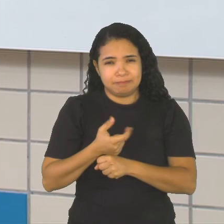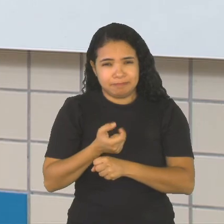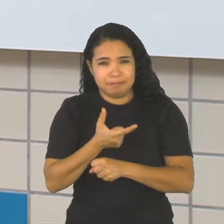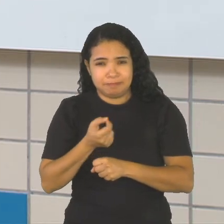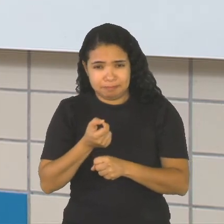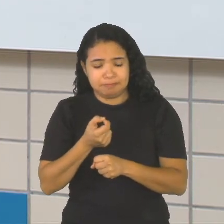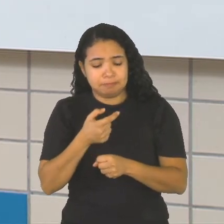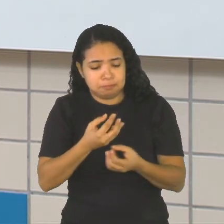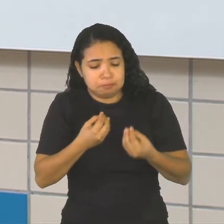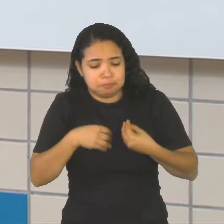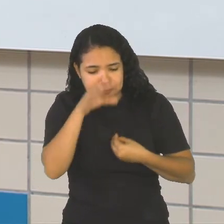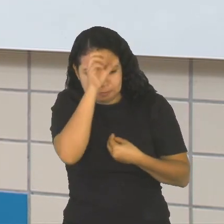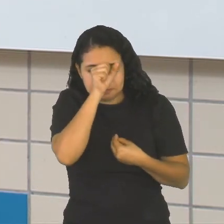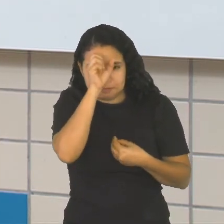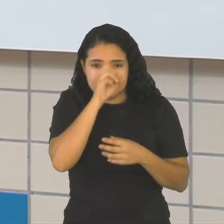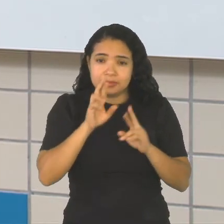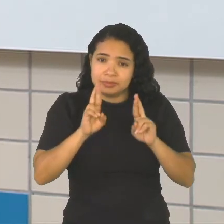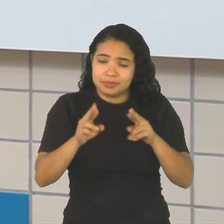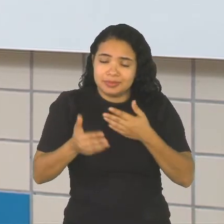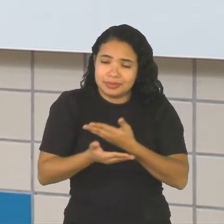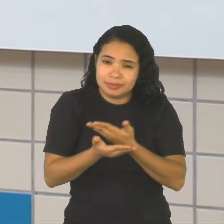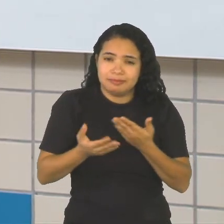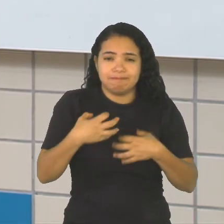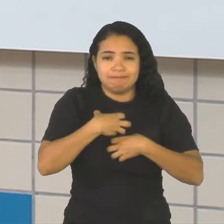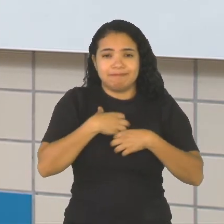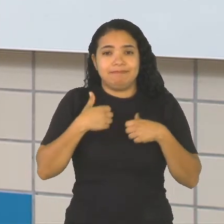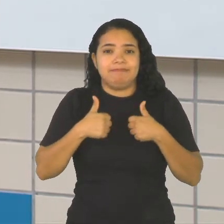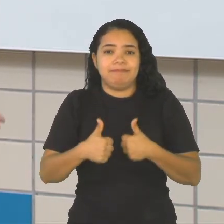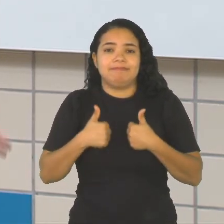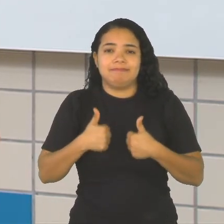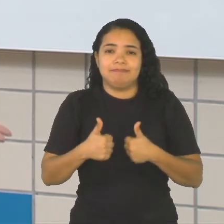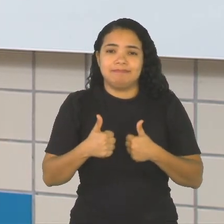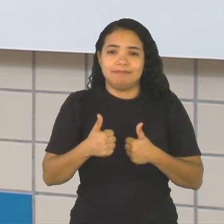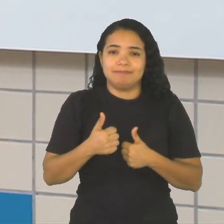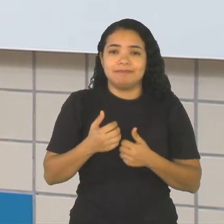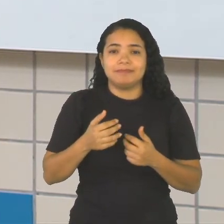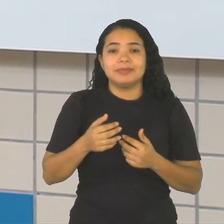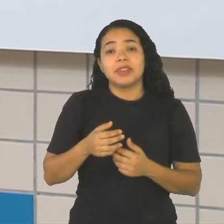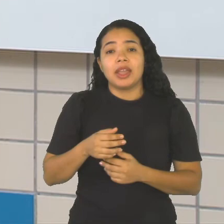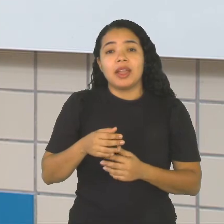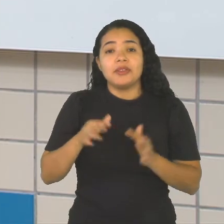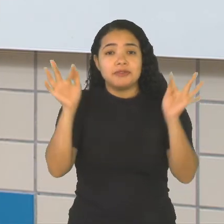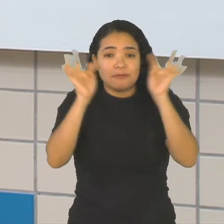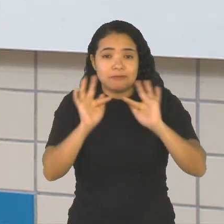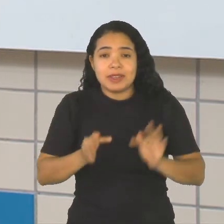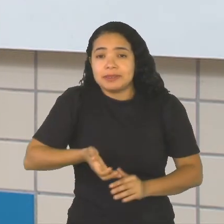E eu espero que todos vocês fiquem bem. Um Feliz Natal e Feliz Ano Novo!